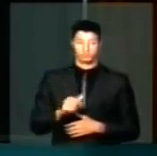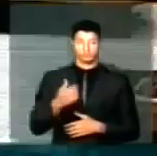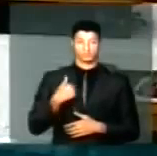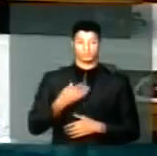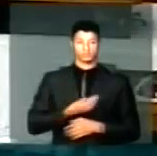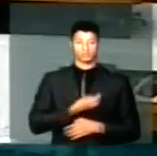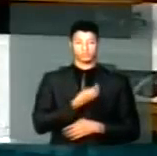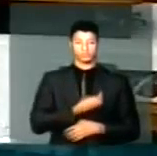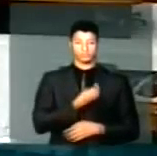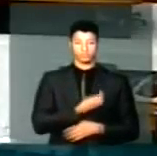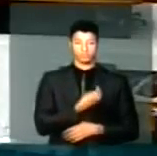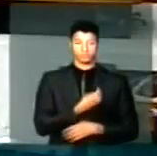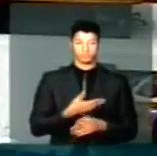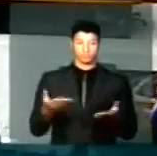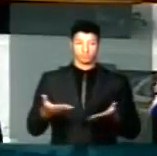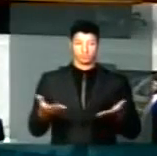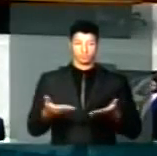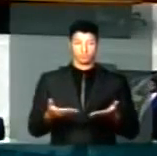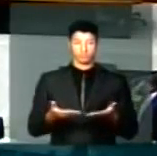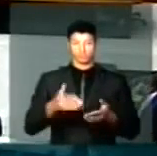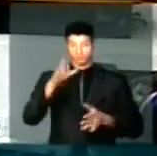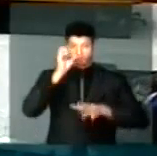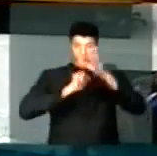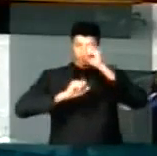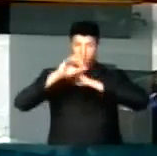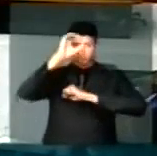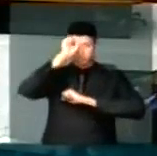Eu estou vivendo dias aqui de reaprendizado.